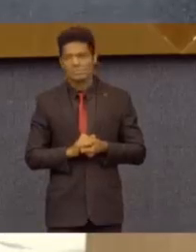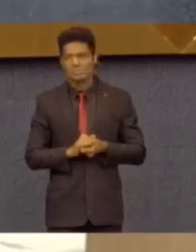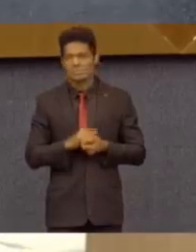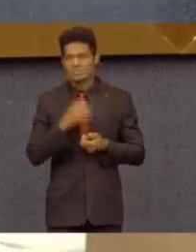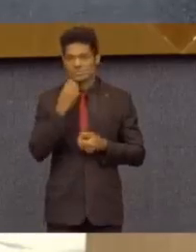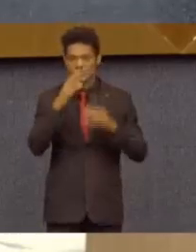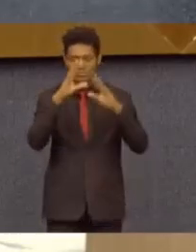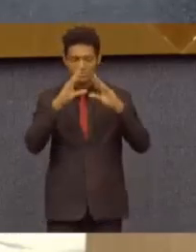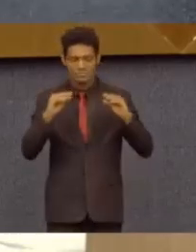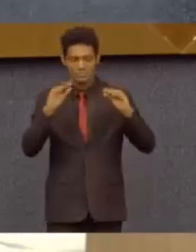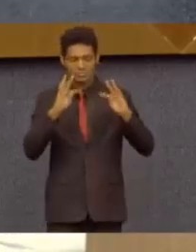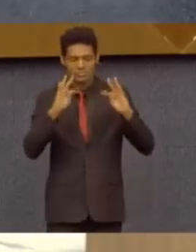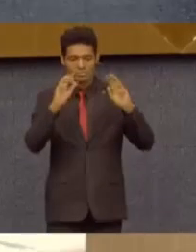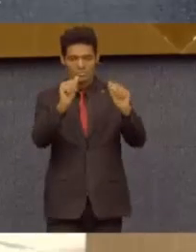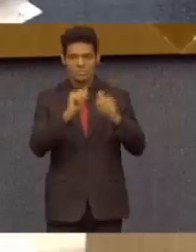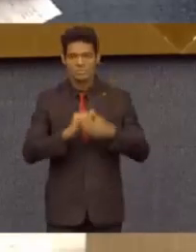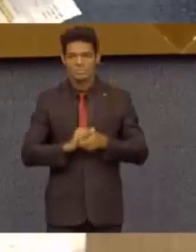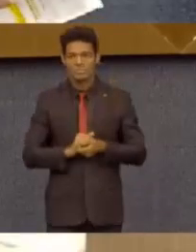Boa noite a todos.